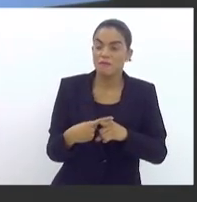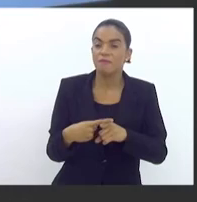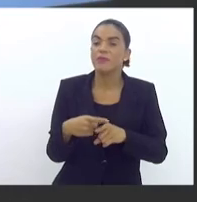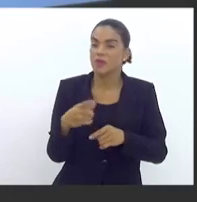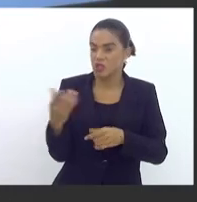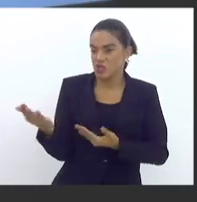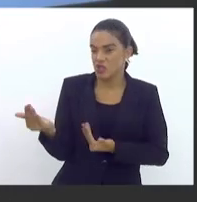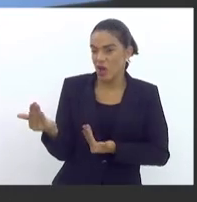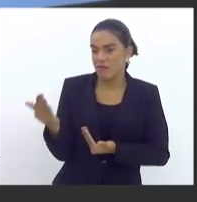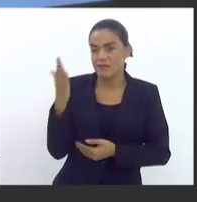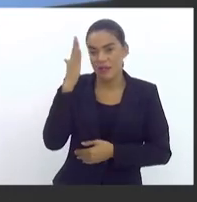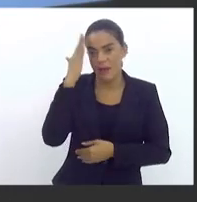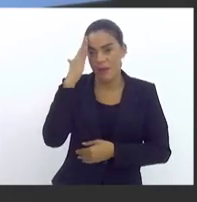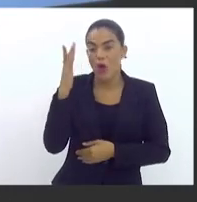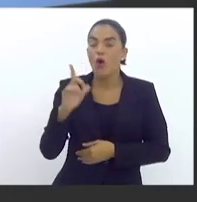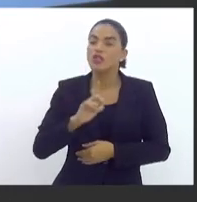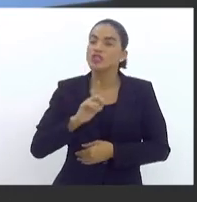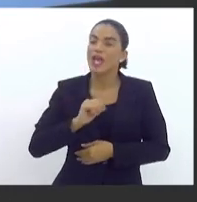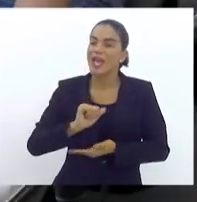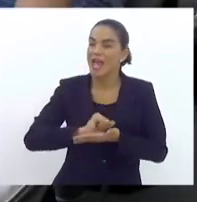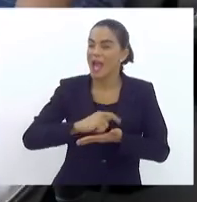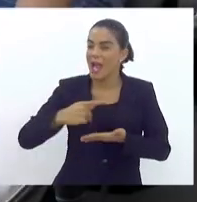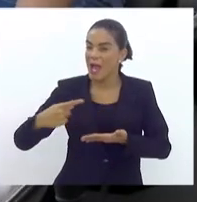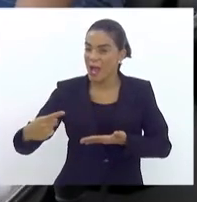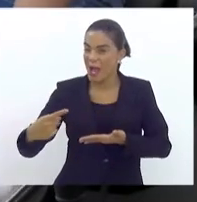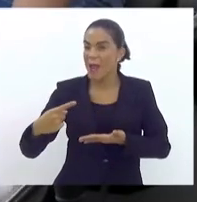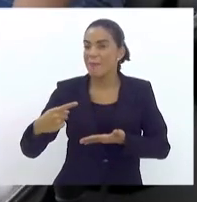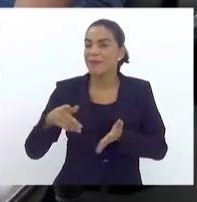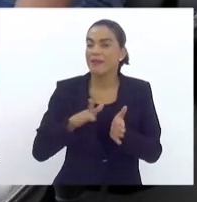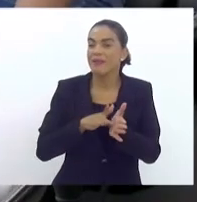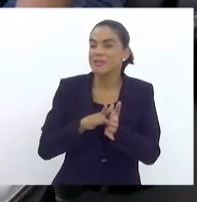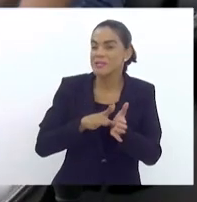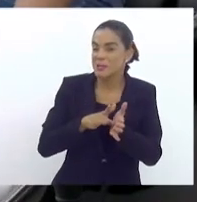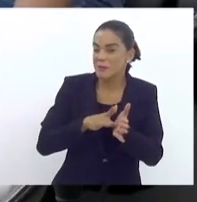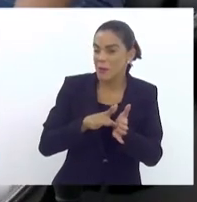é jovem deve saber né hoje em dia nós temos aplicativos que simulam conversa de WhatsApp